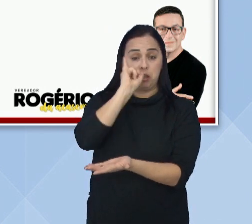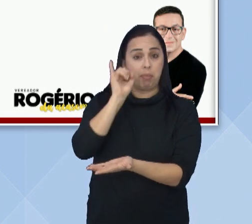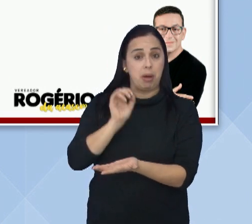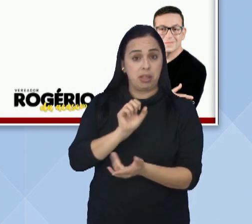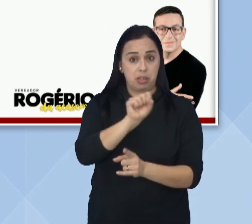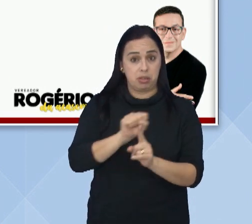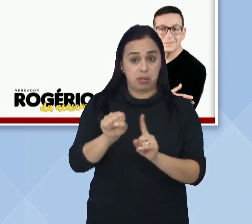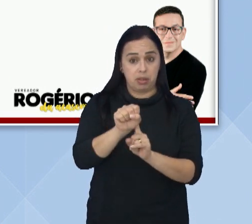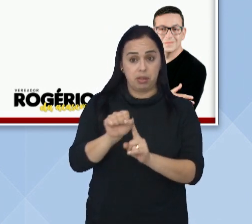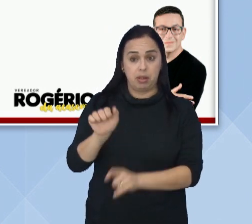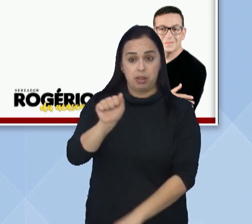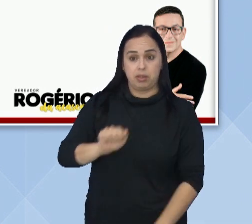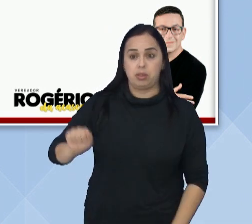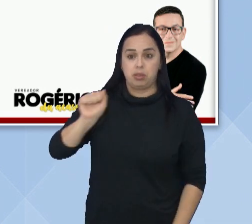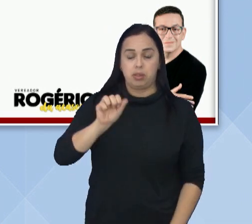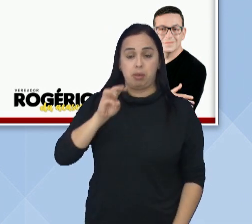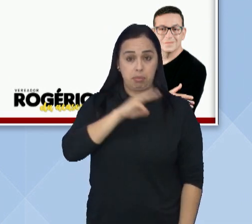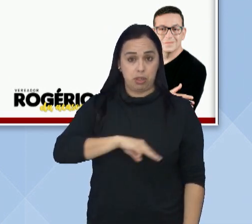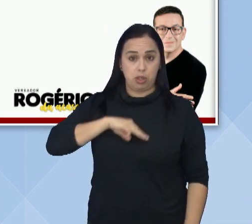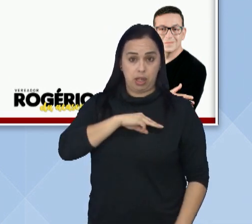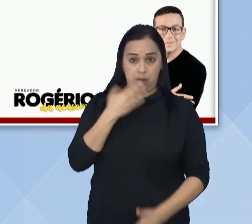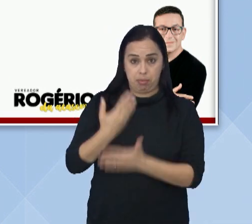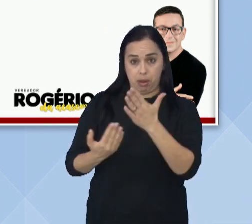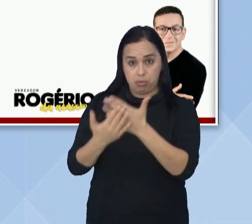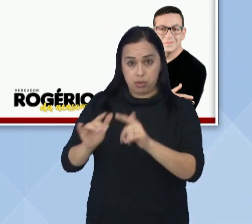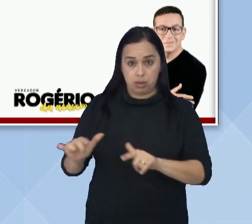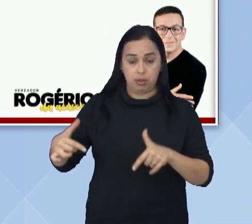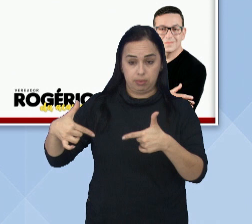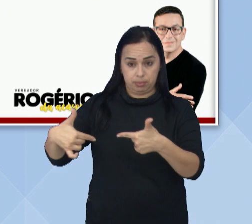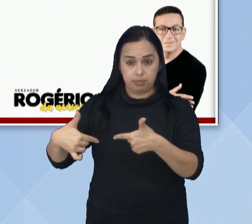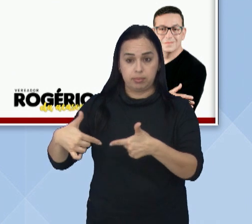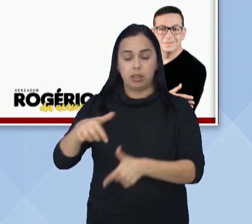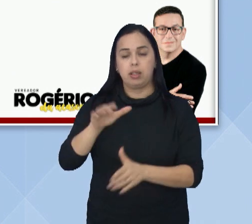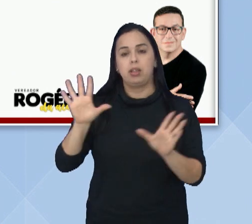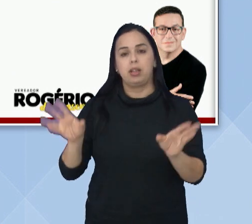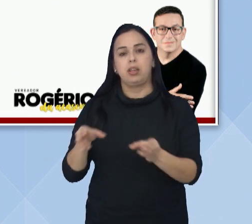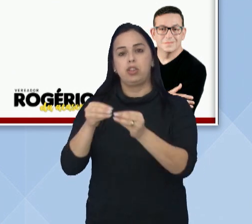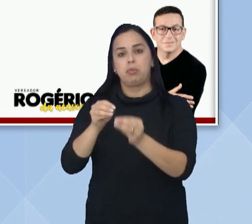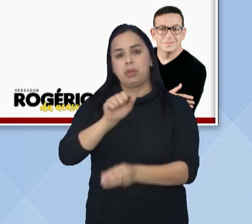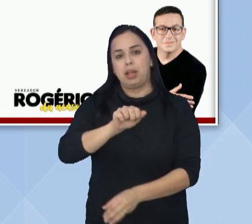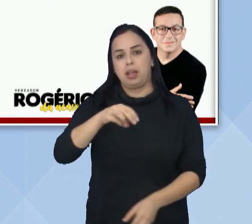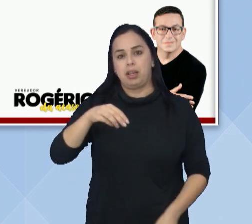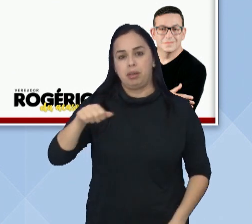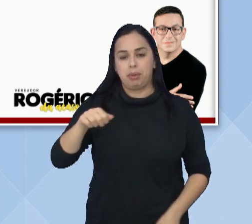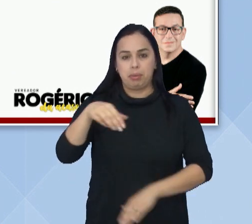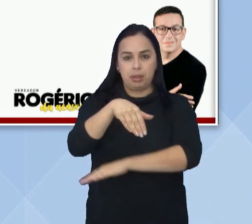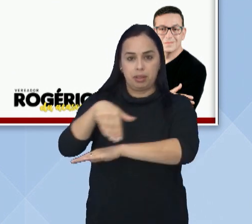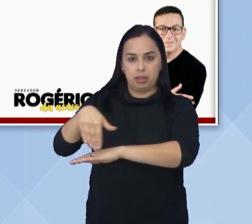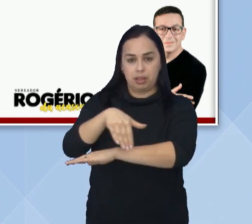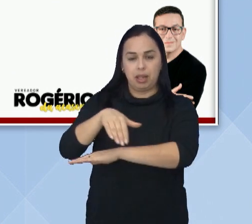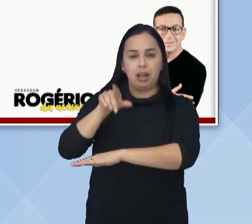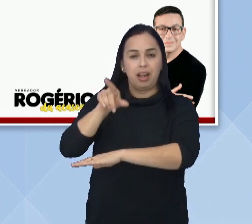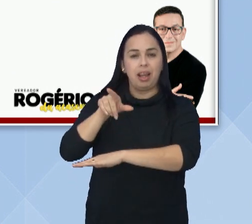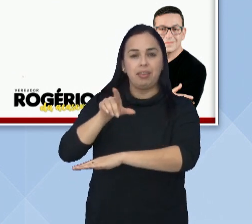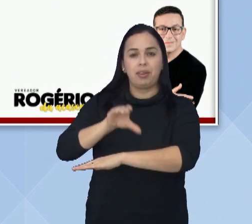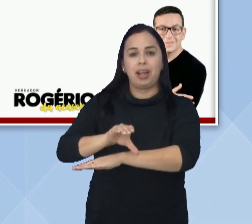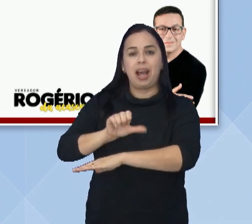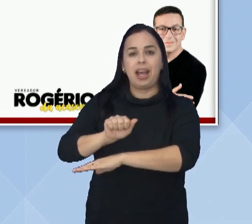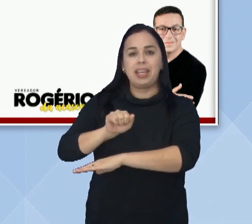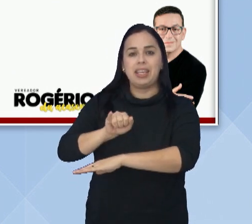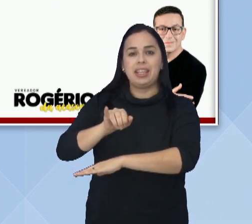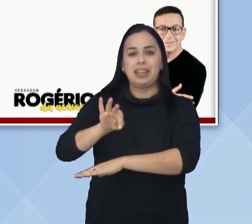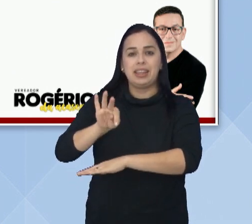a Associação Missionária Mãos Ativas, AMA, com sede na Travessa Recanto do Caetê, número